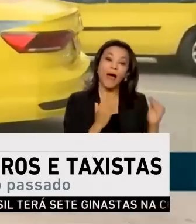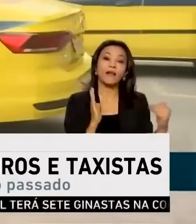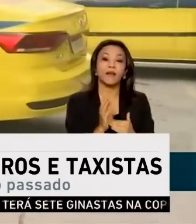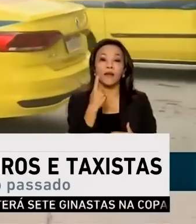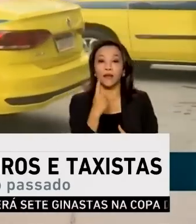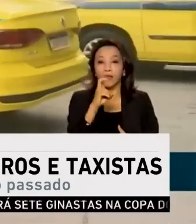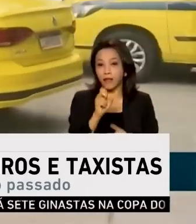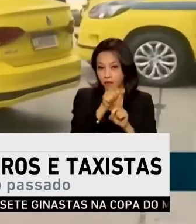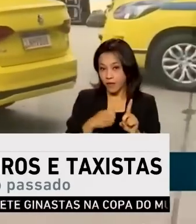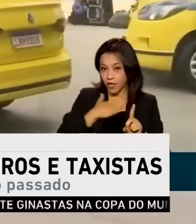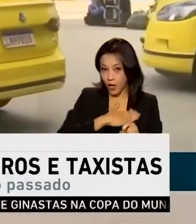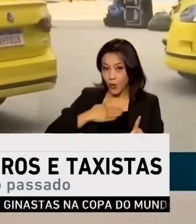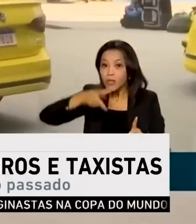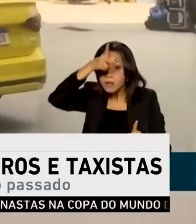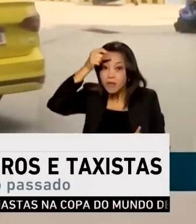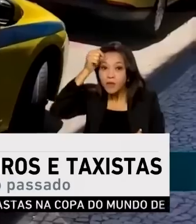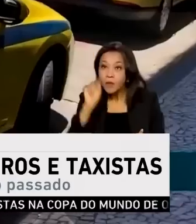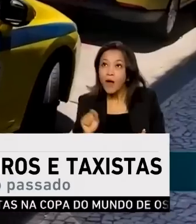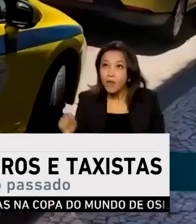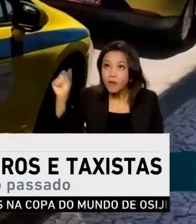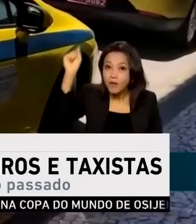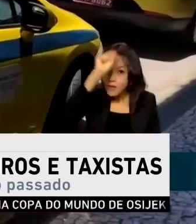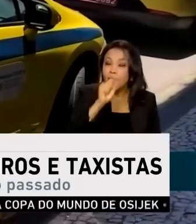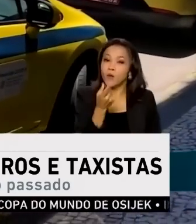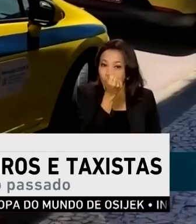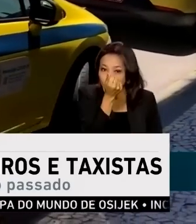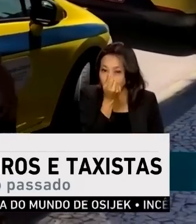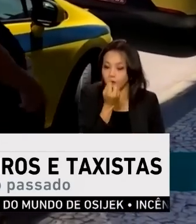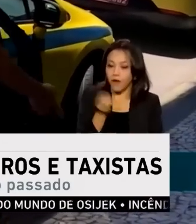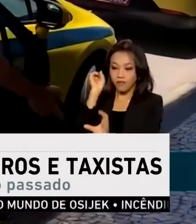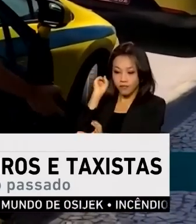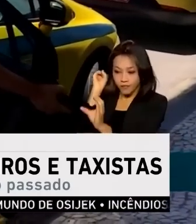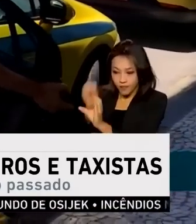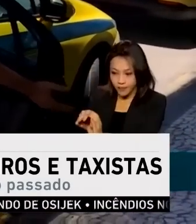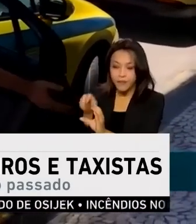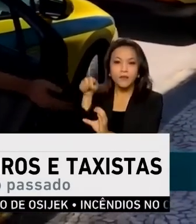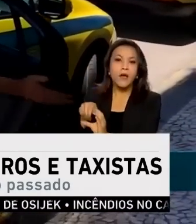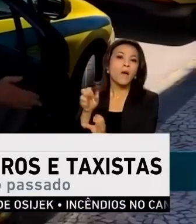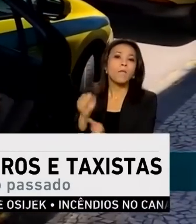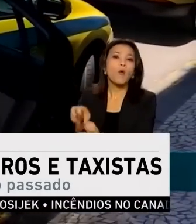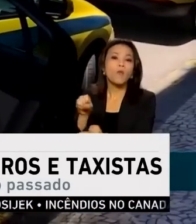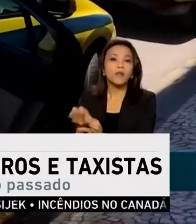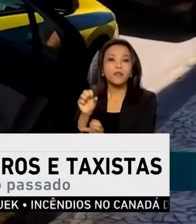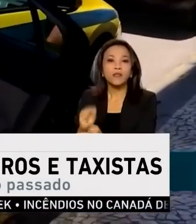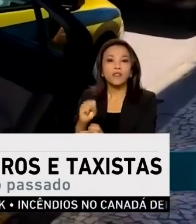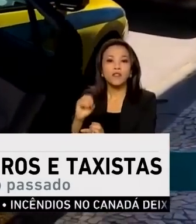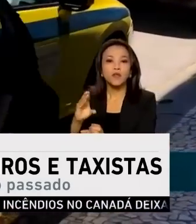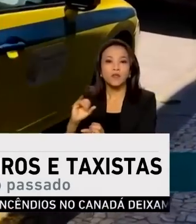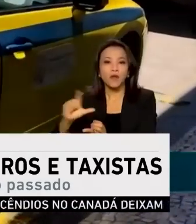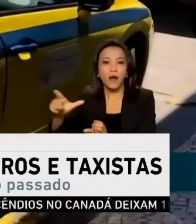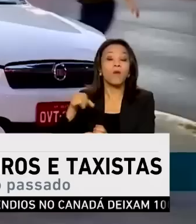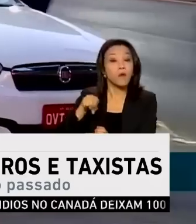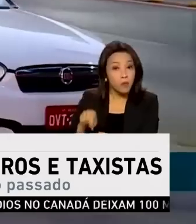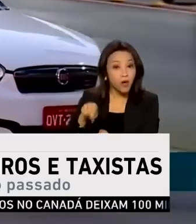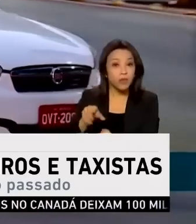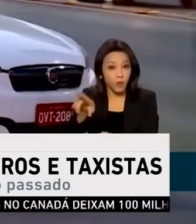documentos atualizados e válidos. Nos dois casos, o erro estaria no não cumprimento de critérios de elegibilidade ou